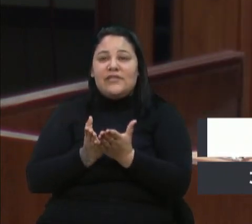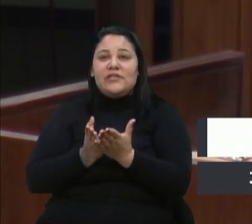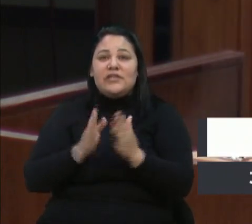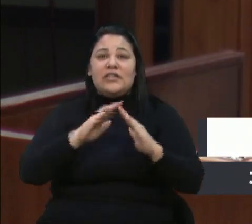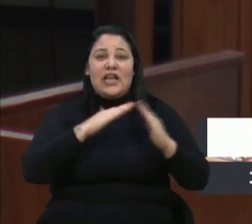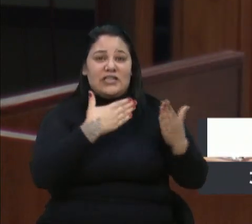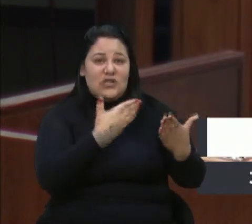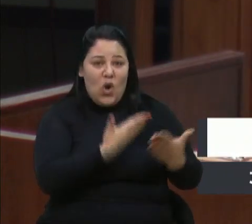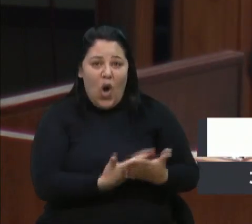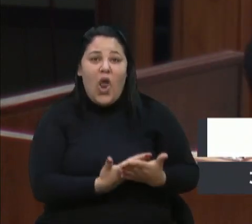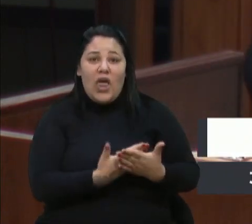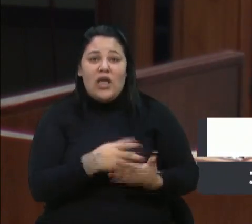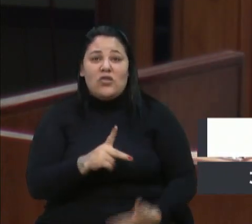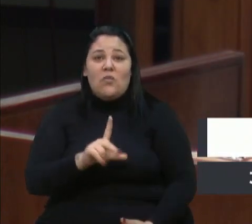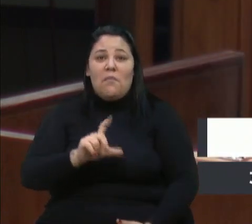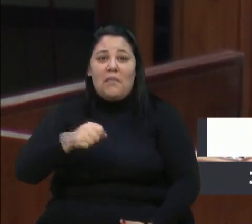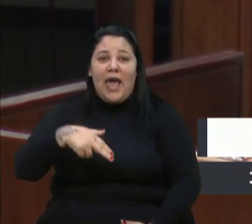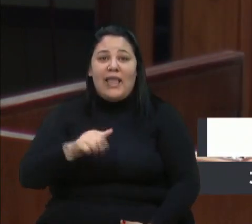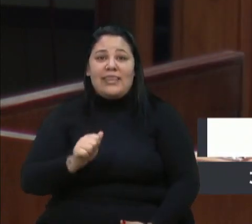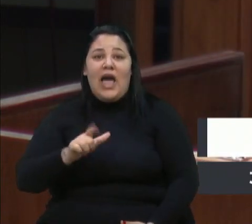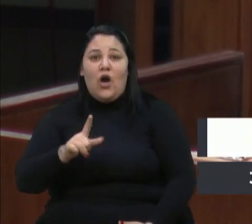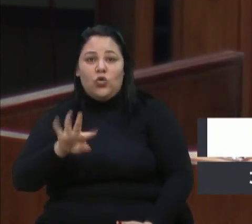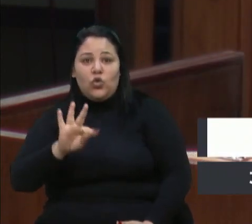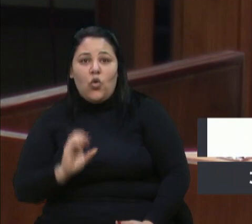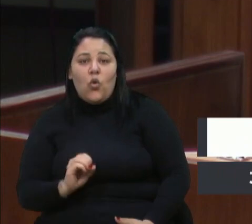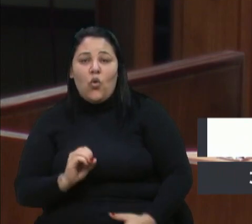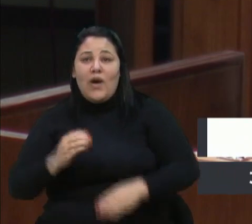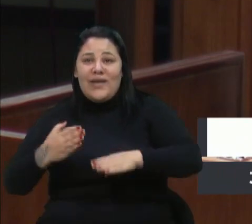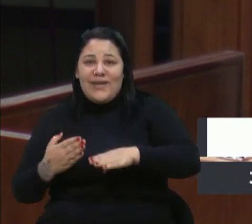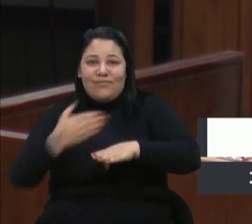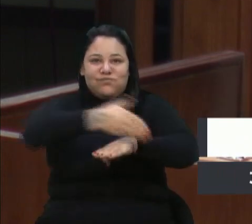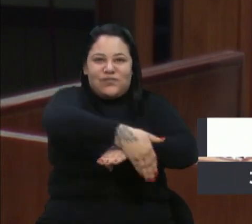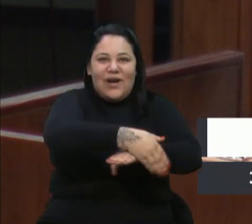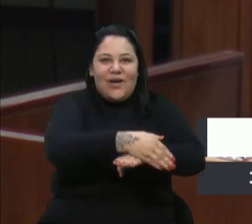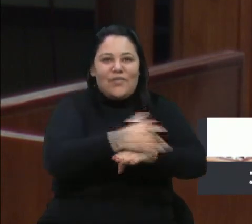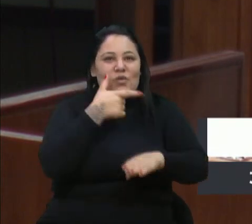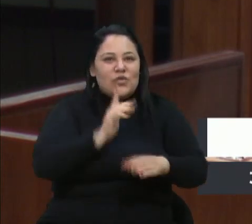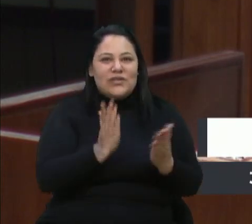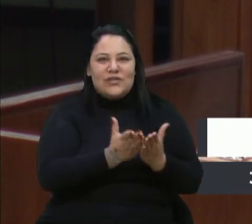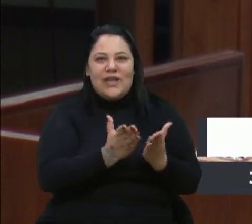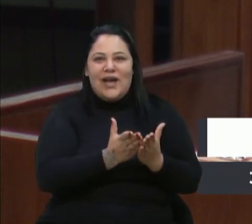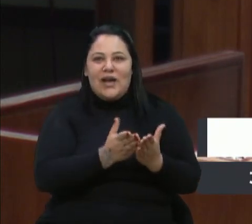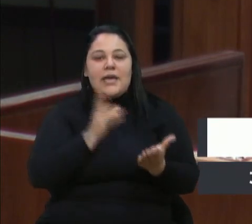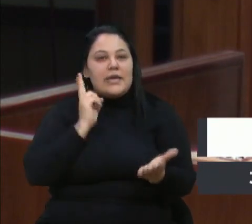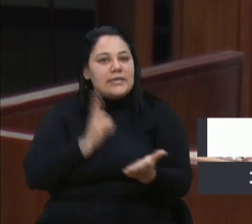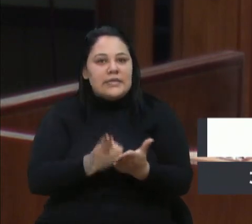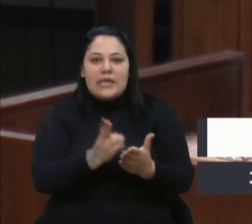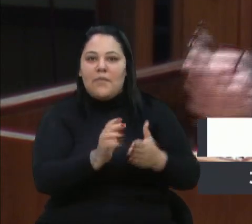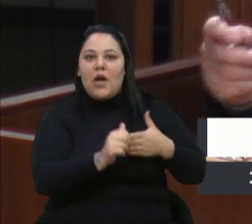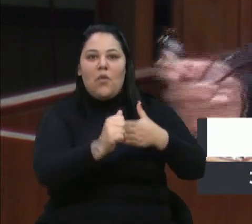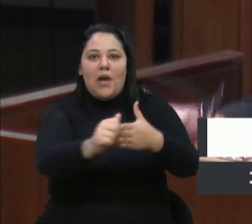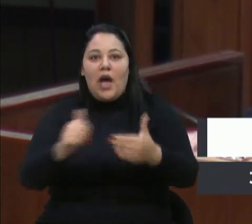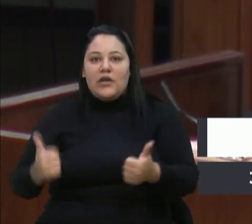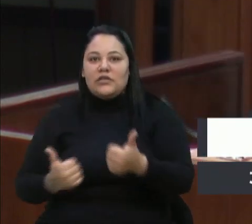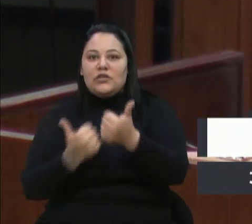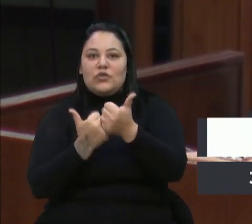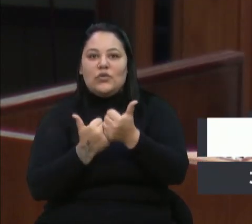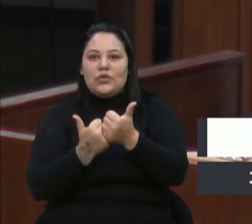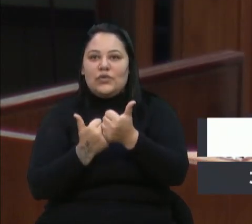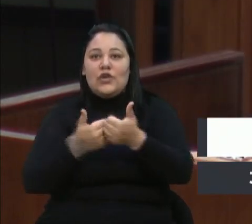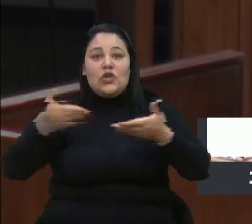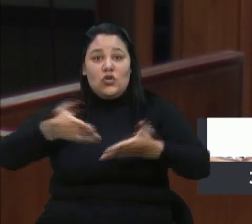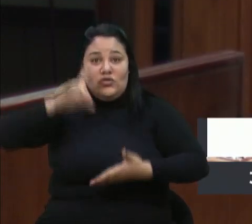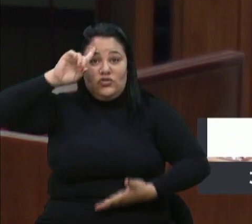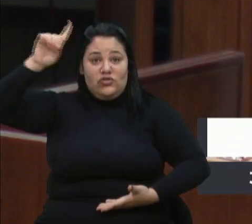e atravessavam do Vila Ipiranga para estudar. E sempre acompanhado pelo seu assessor, que hoje é o nosso diretor da